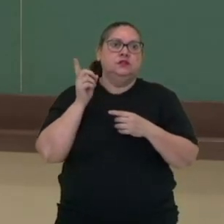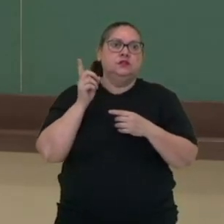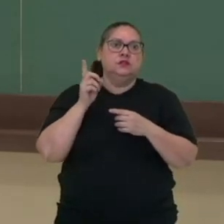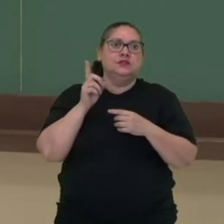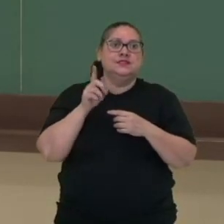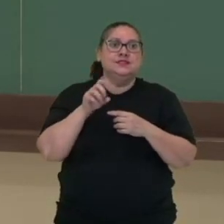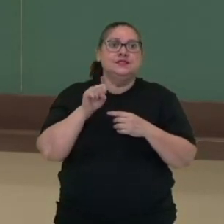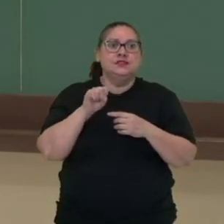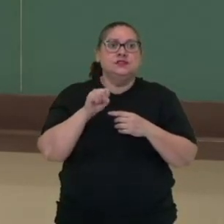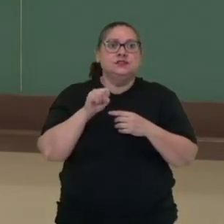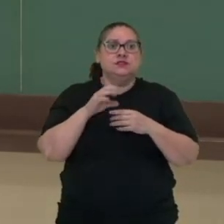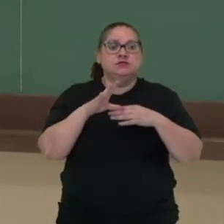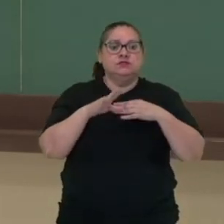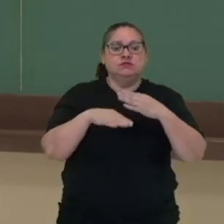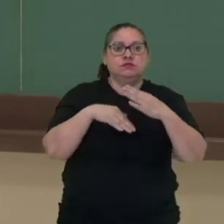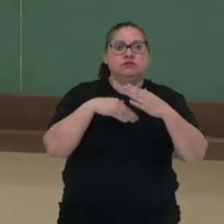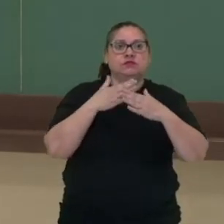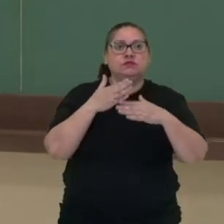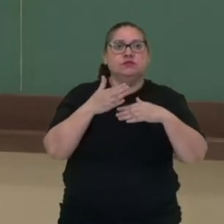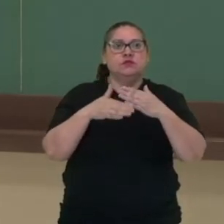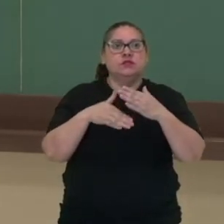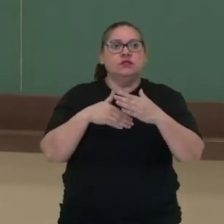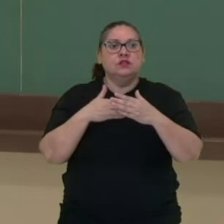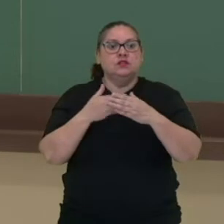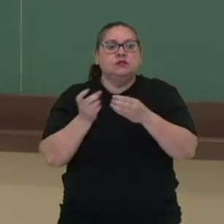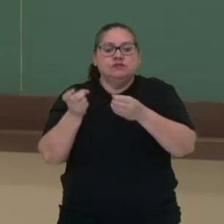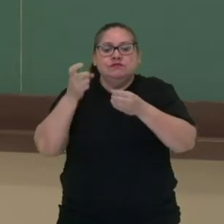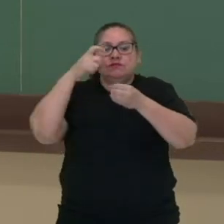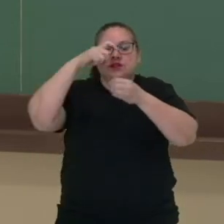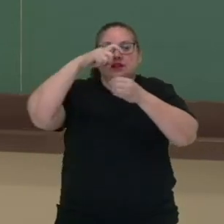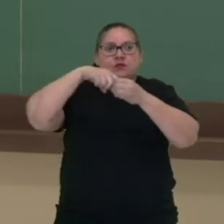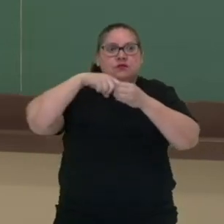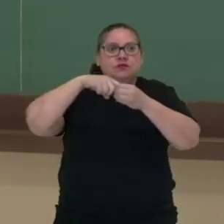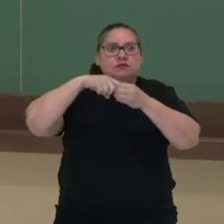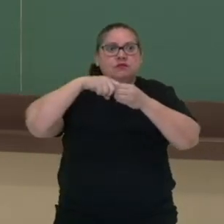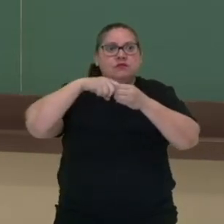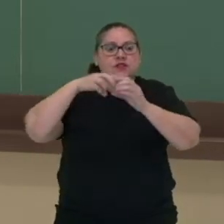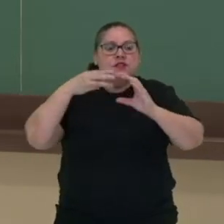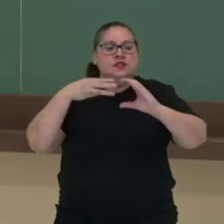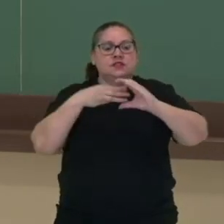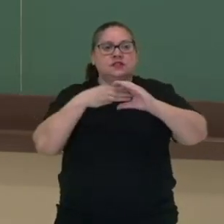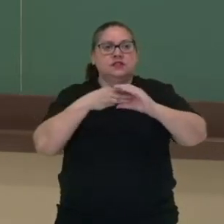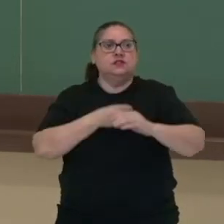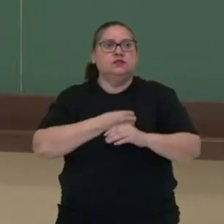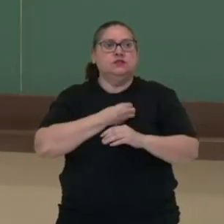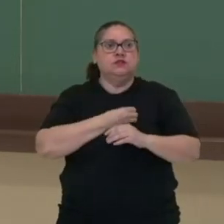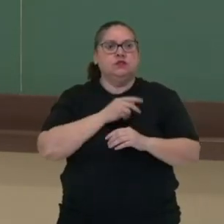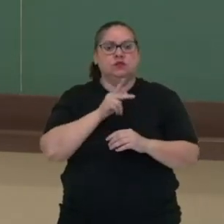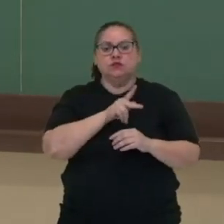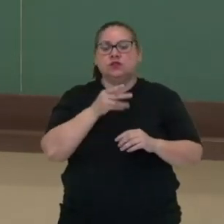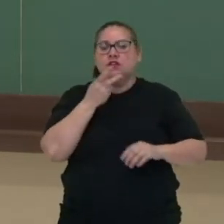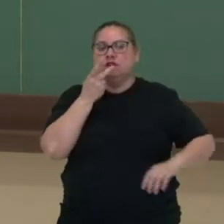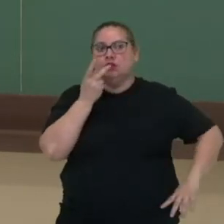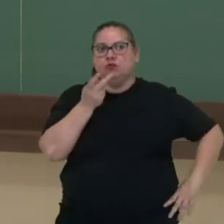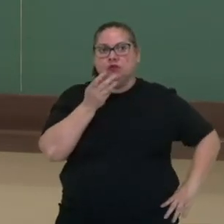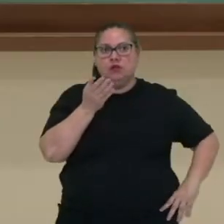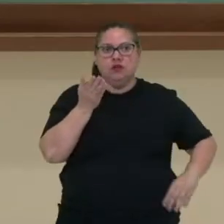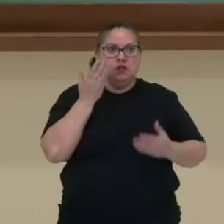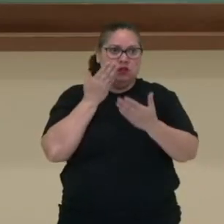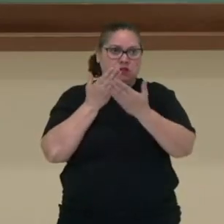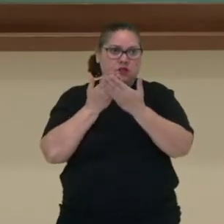Só se replicam se eles estiverem no interior de uma célula viva. A professora falou na